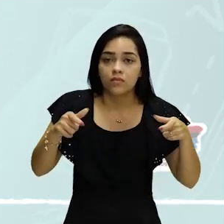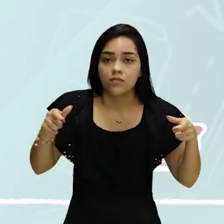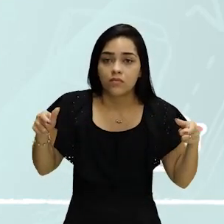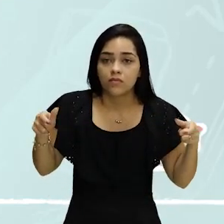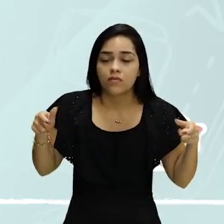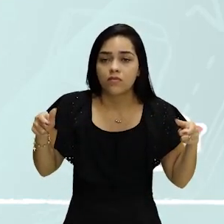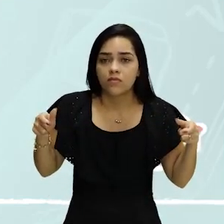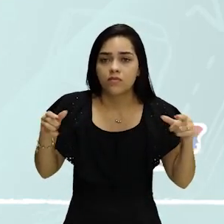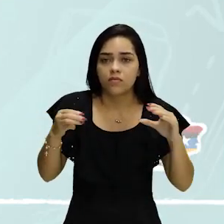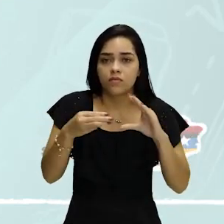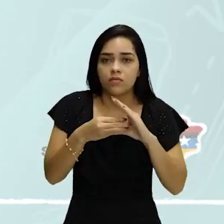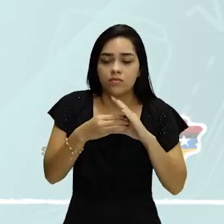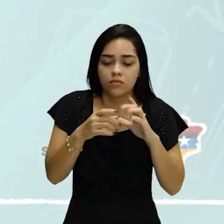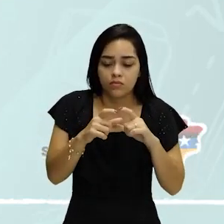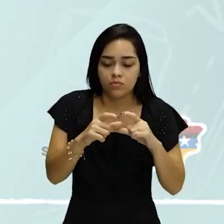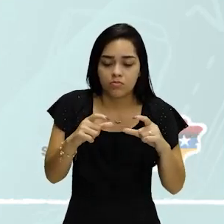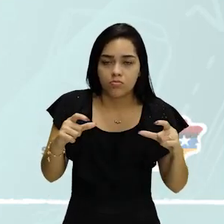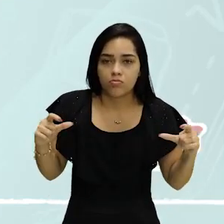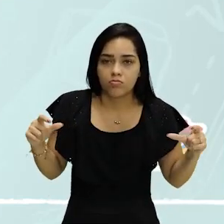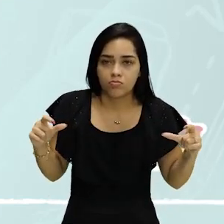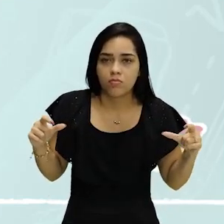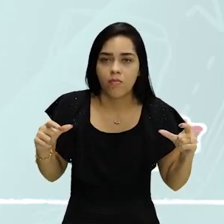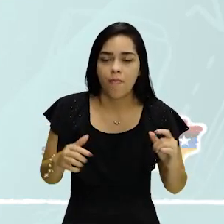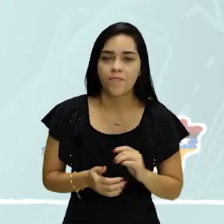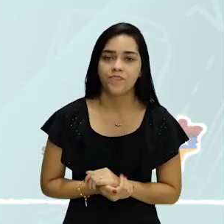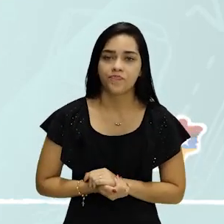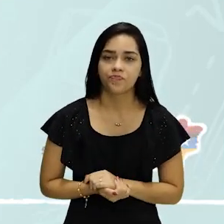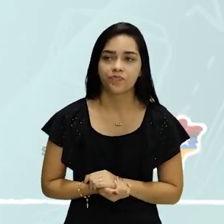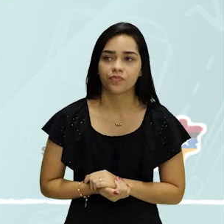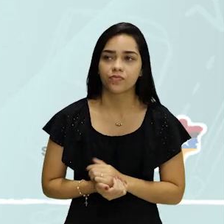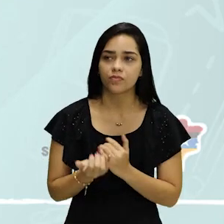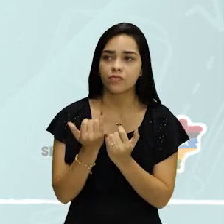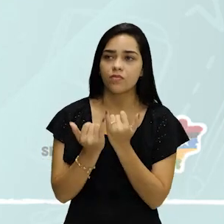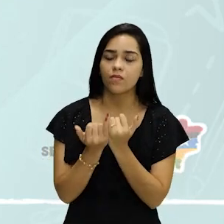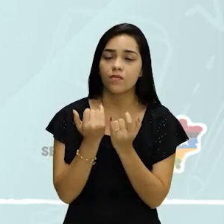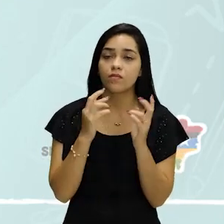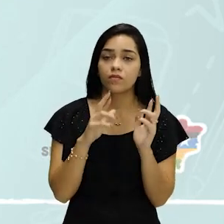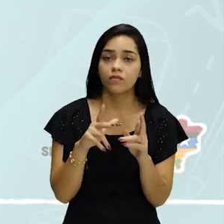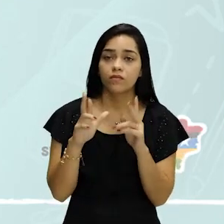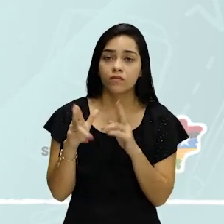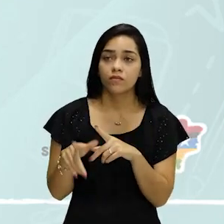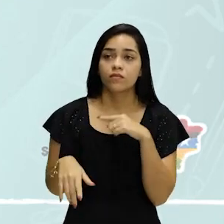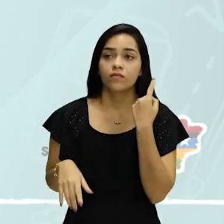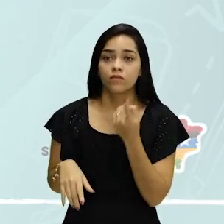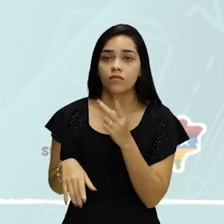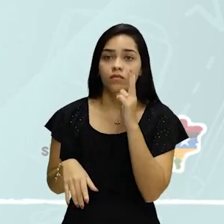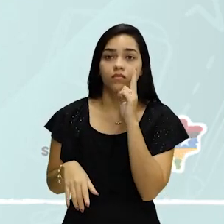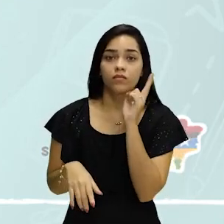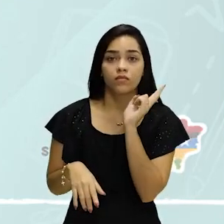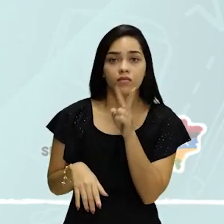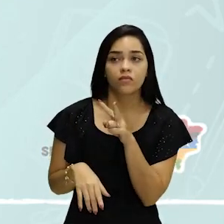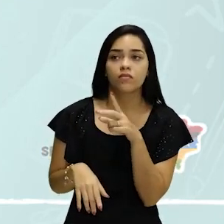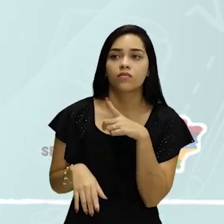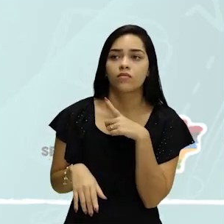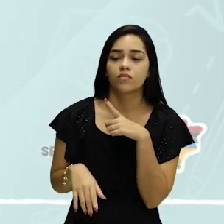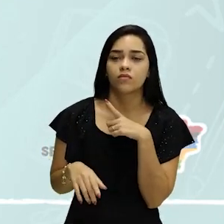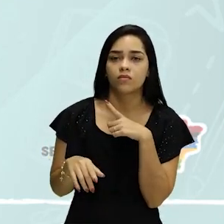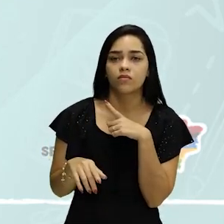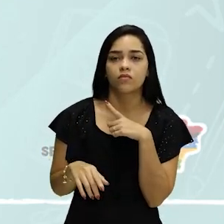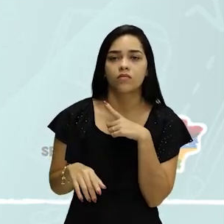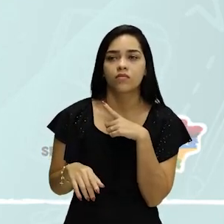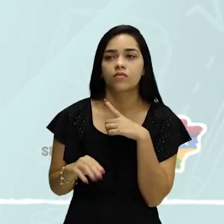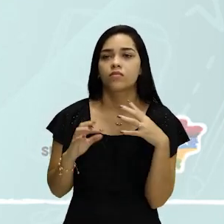são células alongadas, né? Com formato diferente das células que a gente está acostumado a ver, uma figura de uma